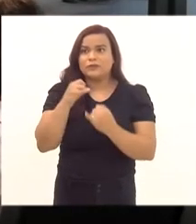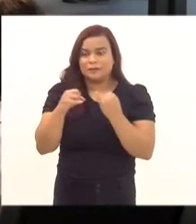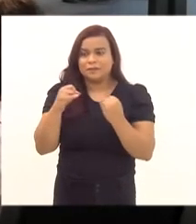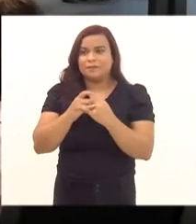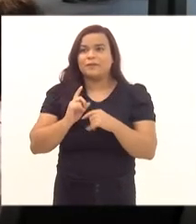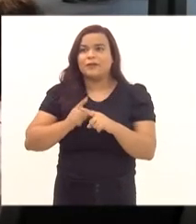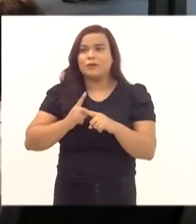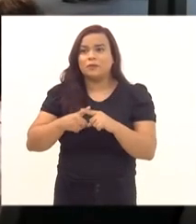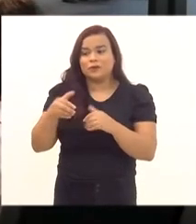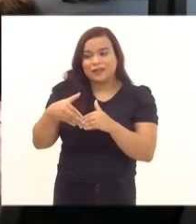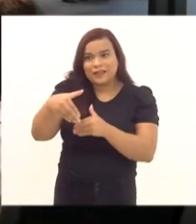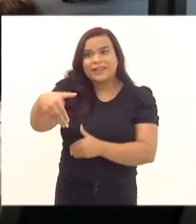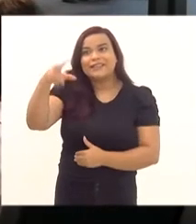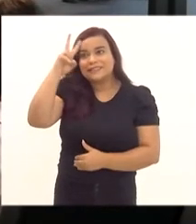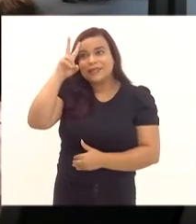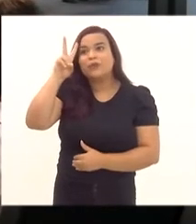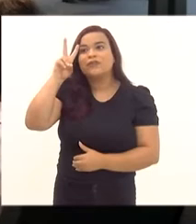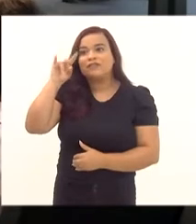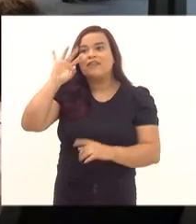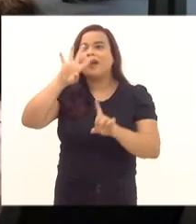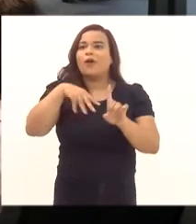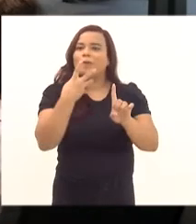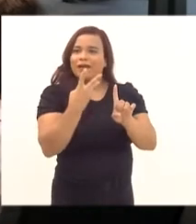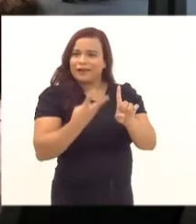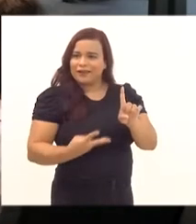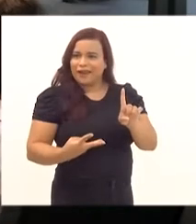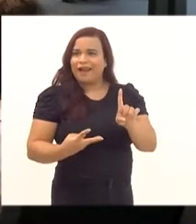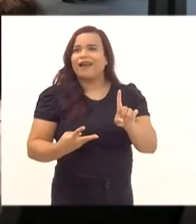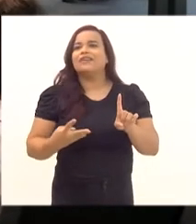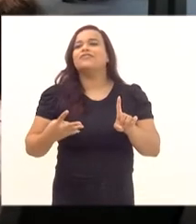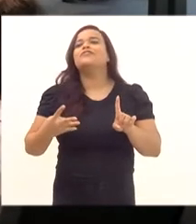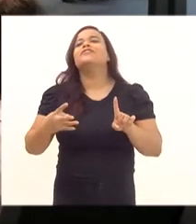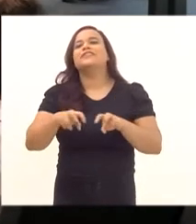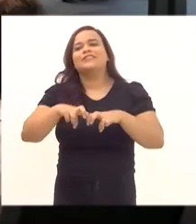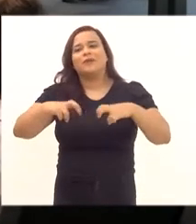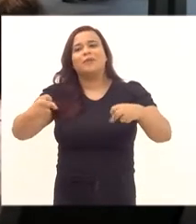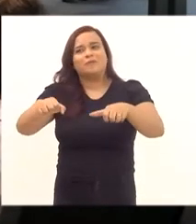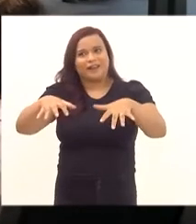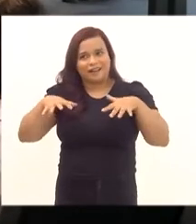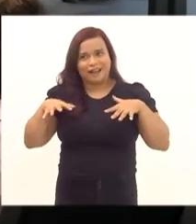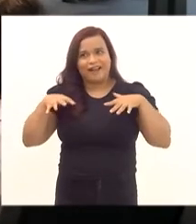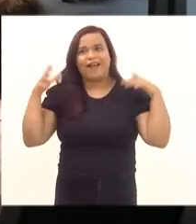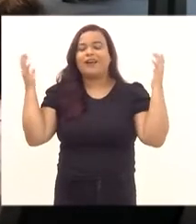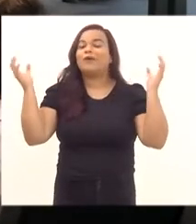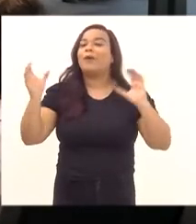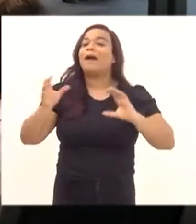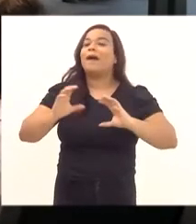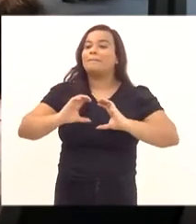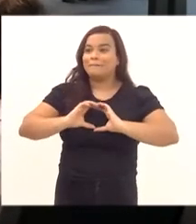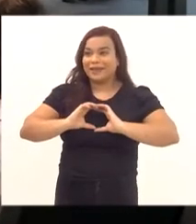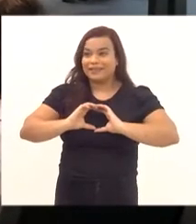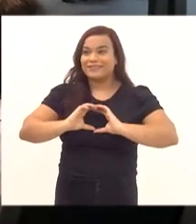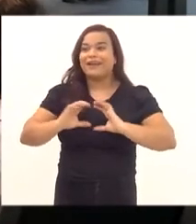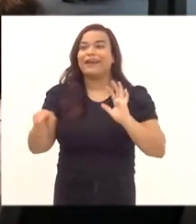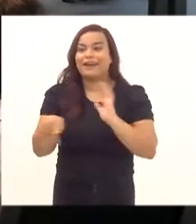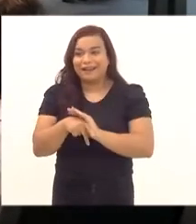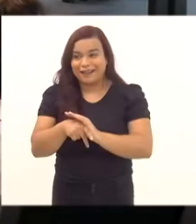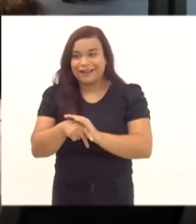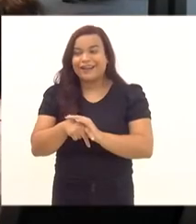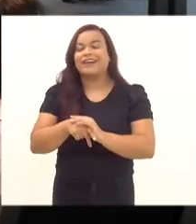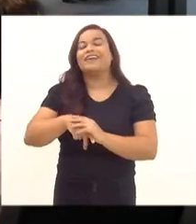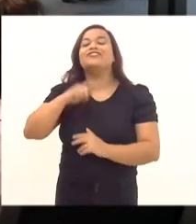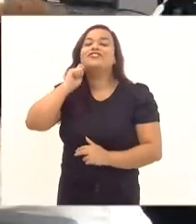segunda-feira ele será homenageado aqui no plenário da casa com a medalha Tiradentes Então já convido todos e todas as cores e